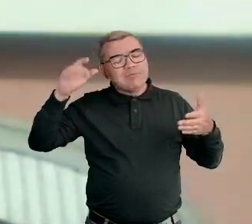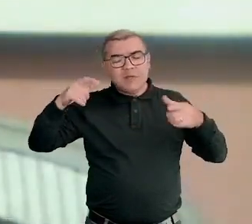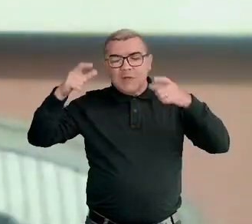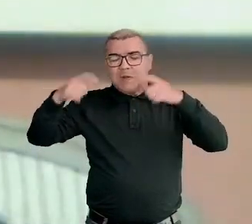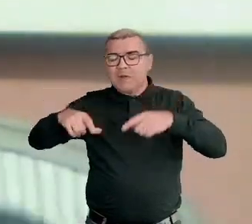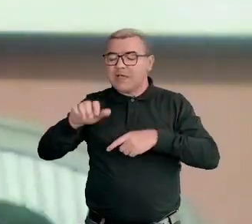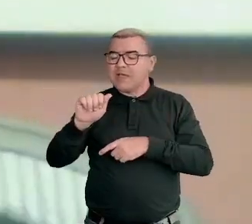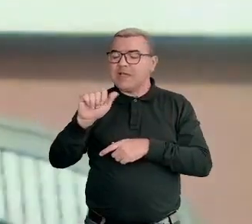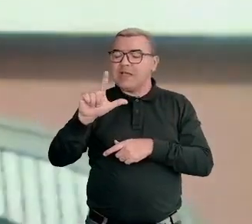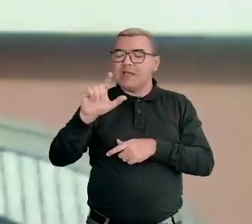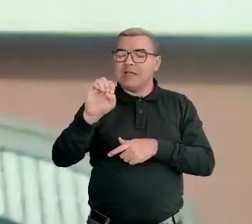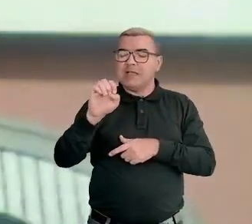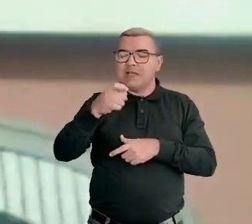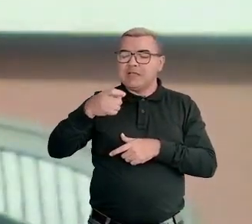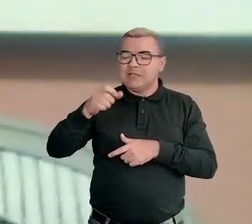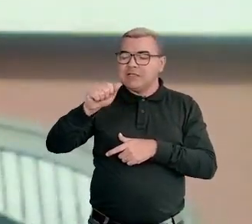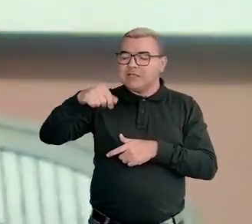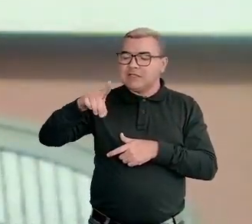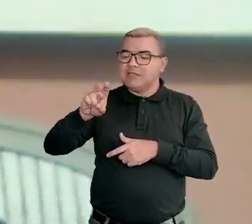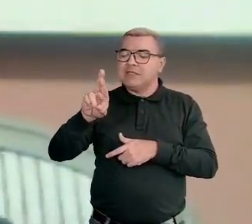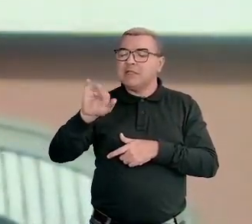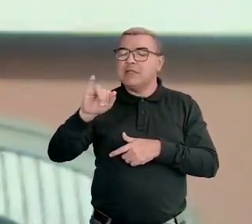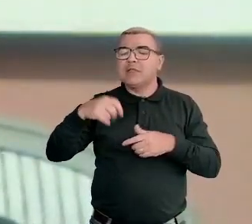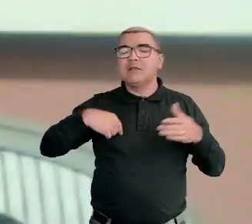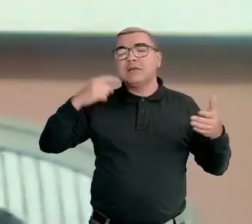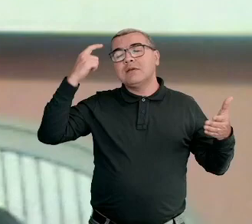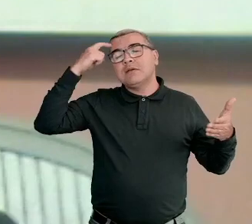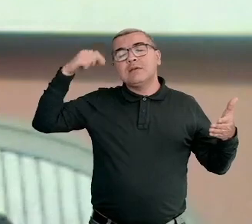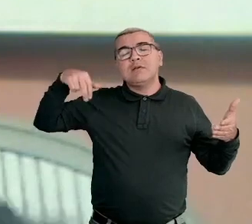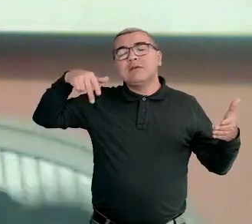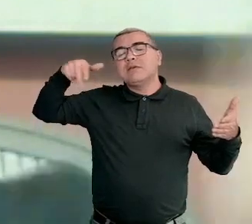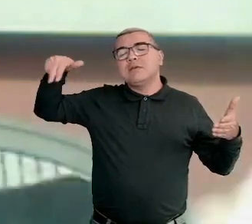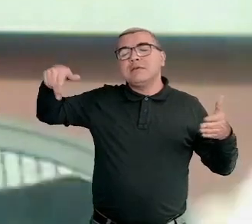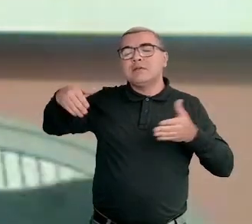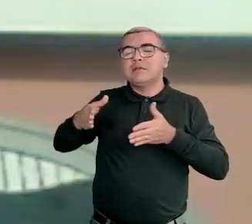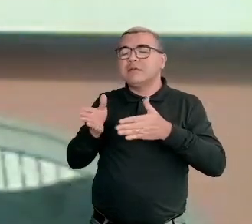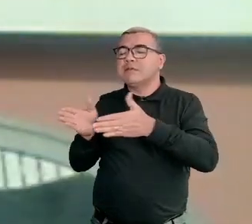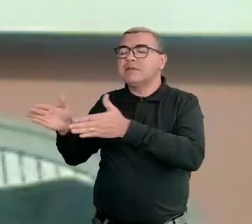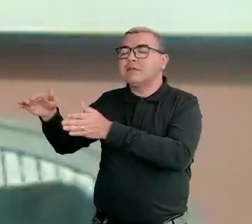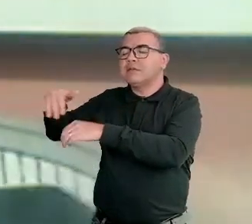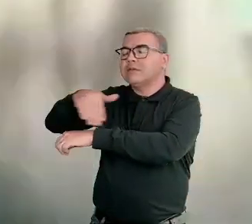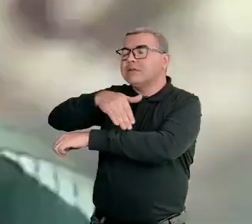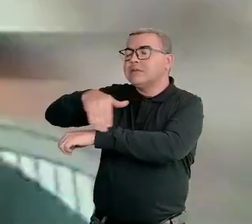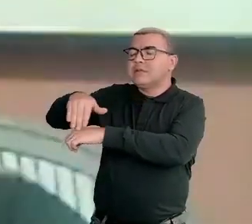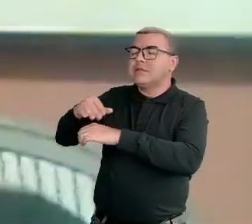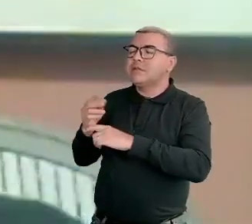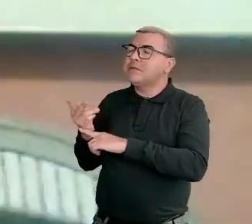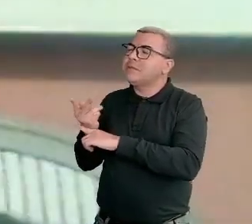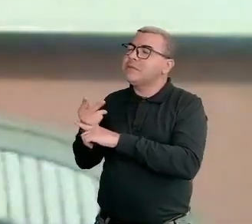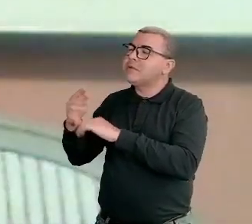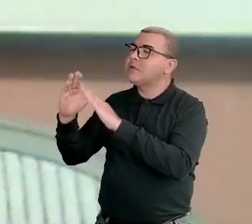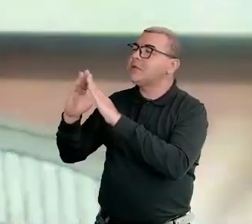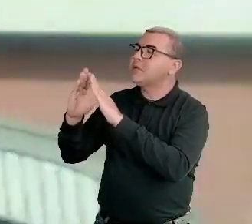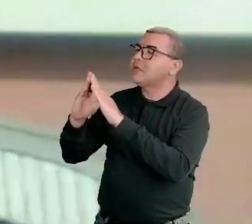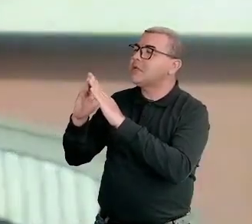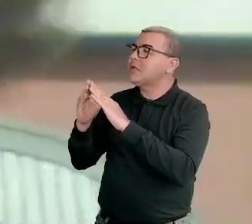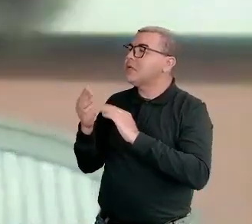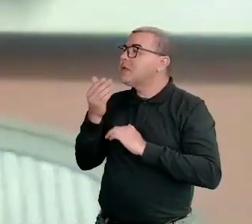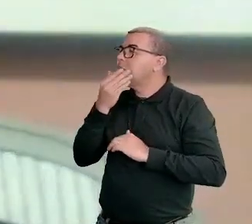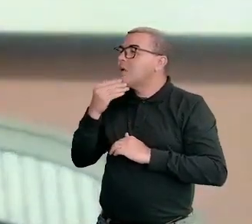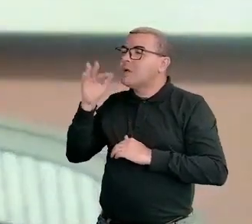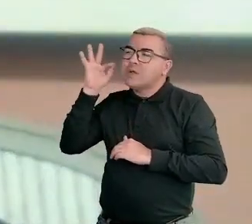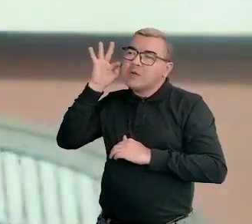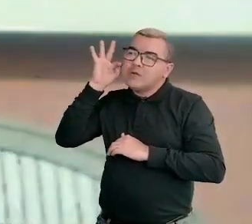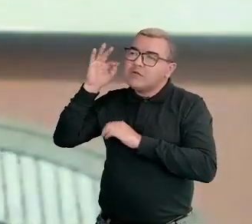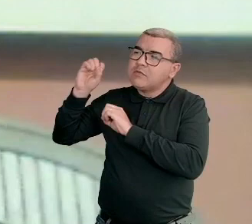do poeta Cavafes, né? Porque eu adoro Cavafes, eu tinha lido ele todo. Eu falei, não, mas ele nasceu aqui, eu vou buscar a casa dele